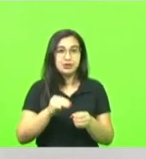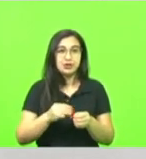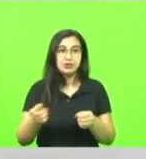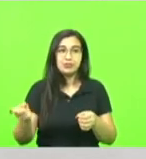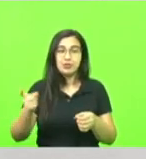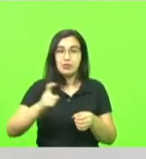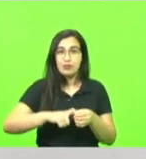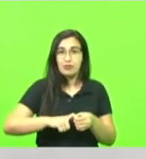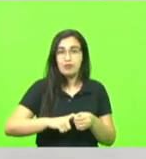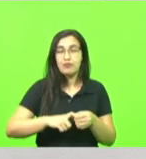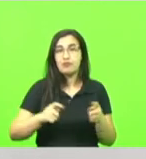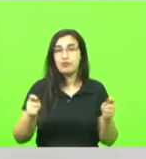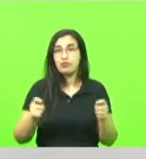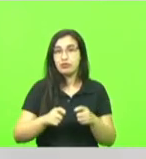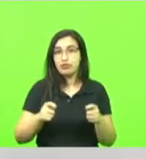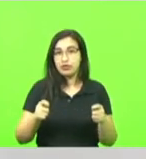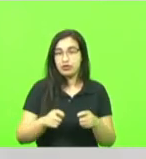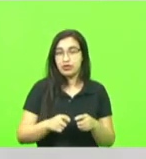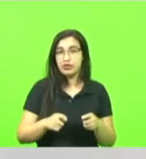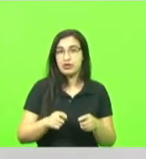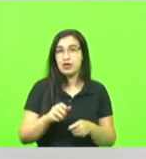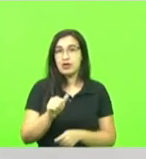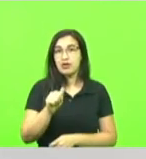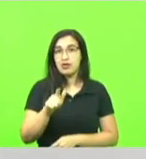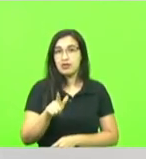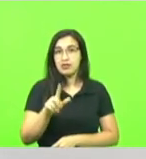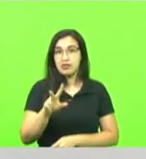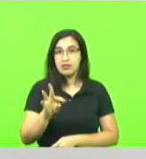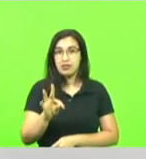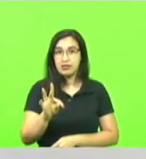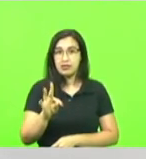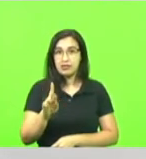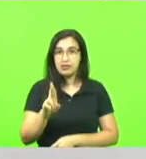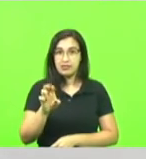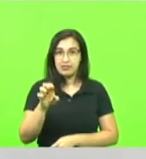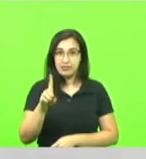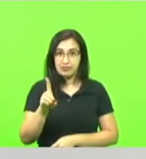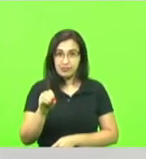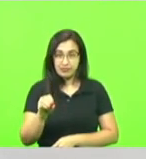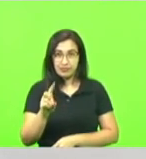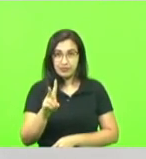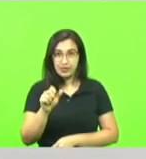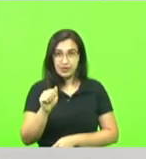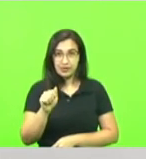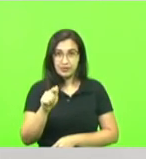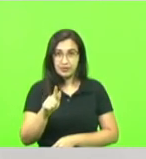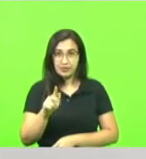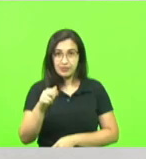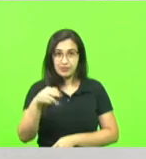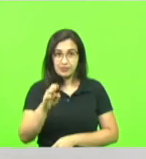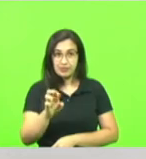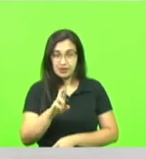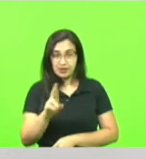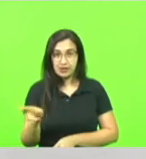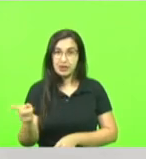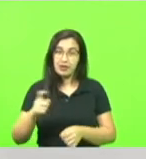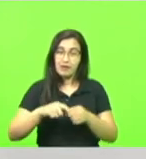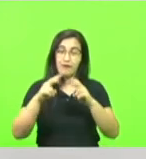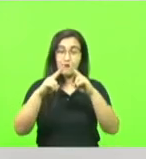por Alfredo Wagner, pegando a BR-282 e retornando a Florianópolis.